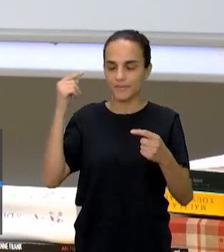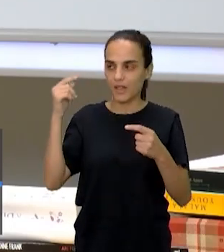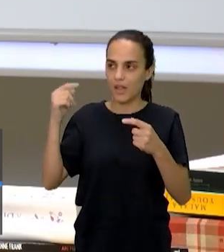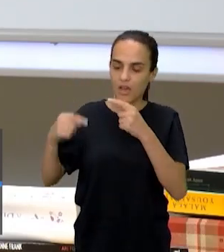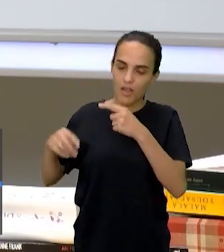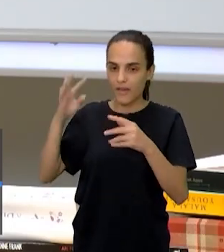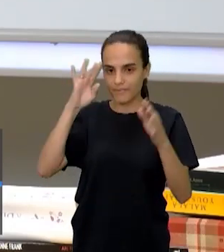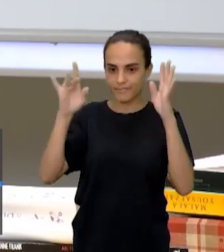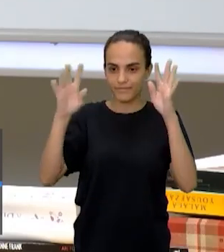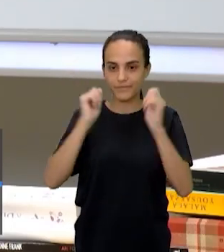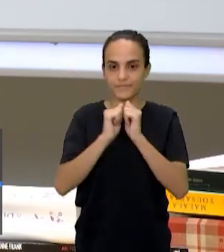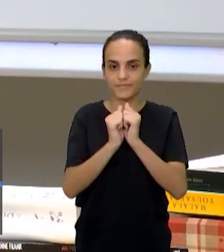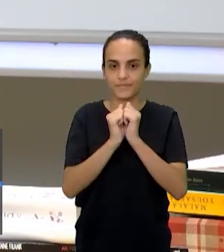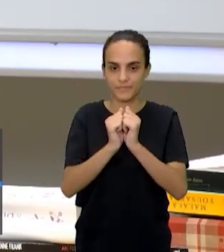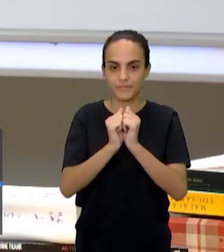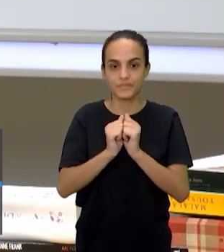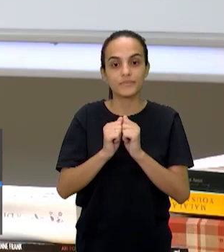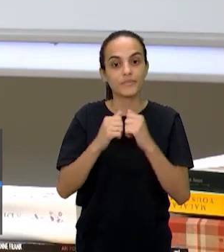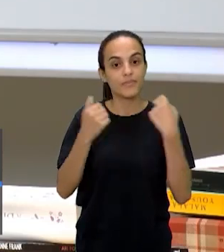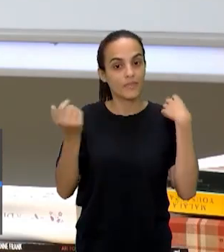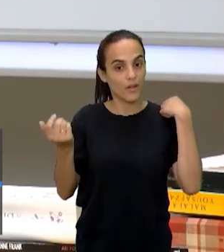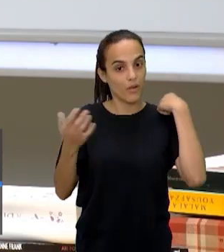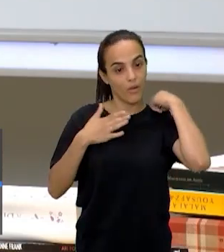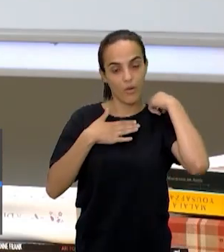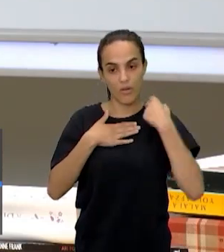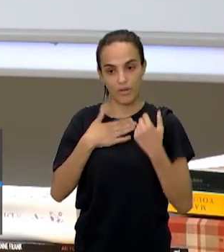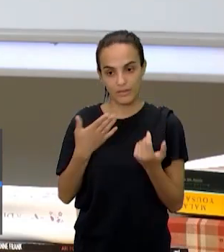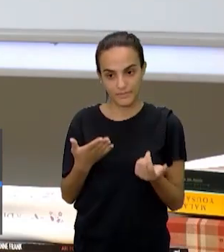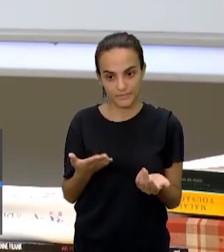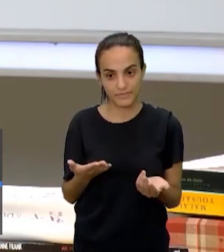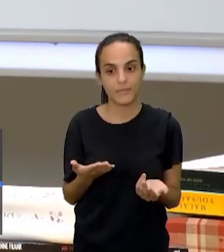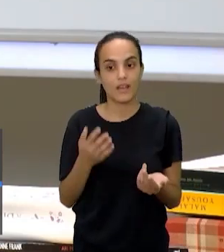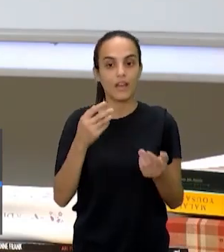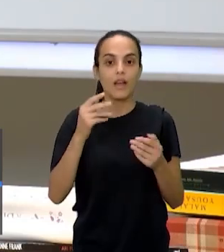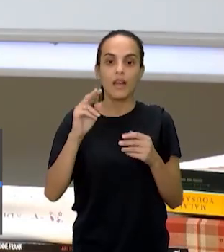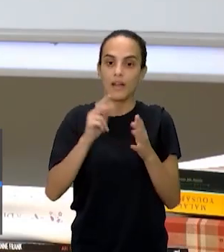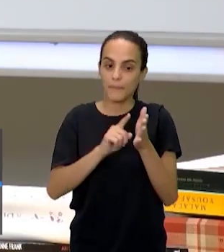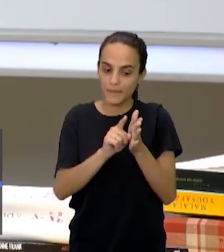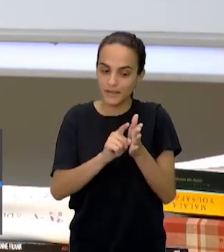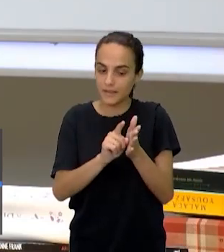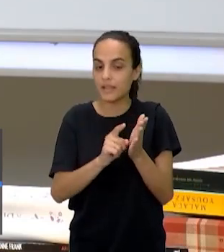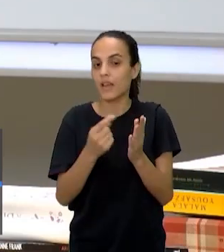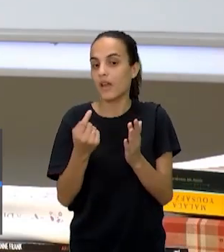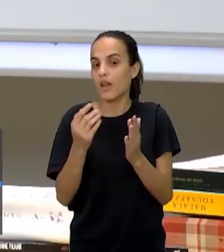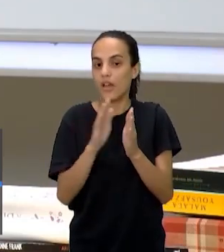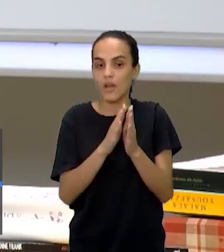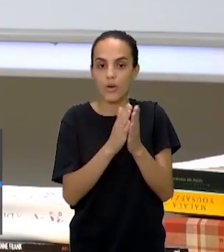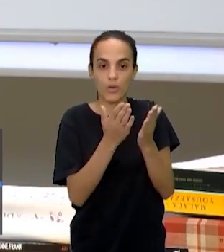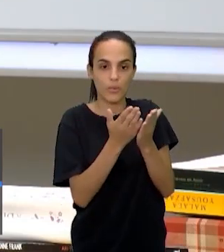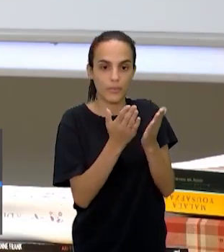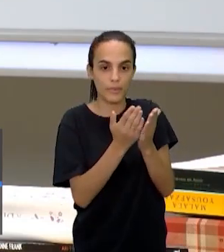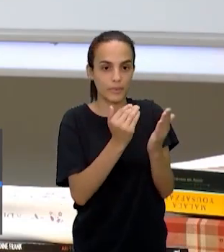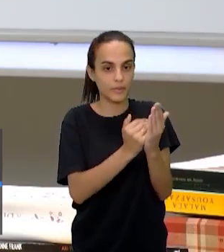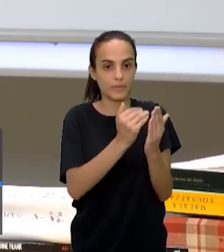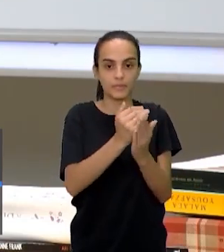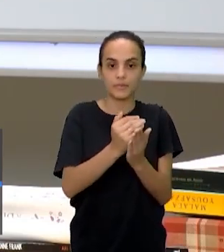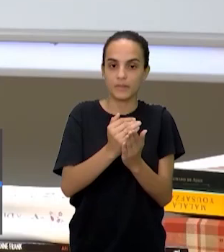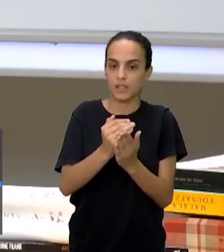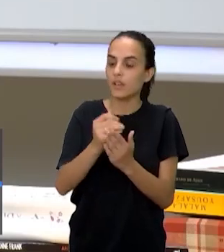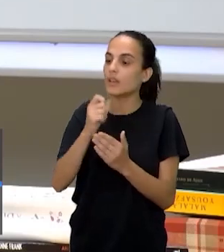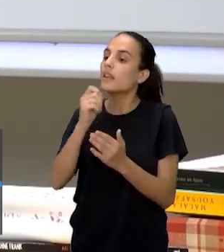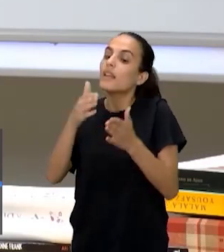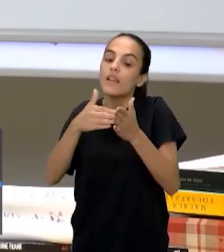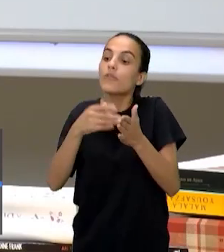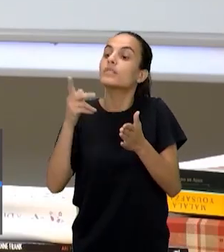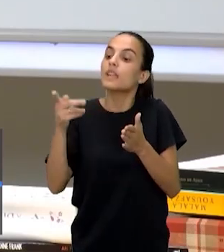junto com a gente. Olha, segundo, né, a pesquisa, a Bíblia é o livro mais citado. Então, quando vai perguntar qual livro você leu? Bíblia.